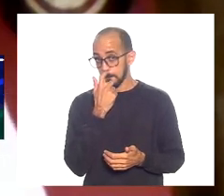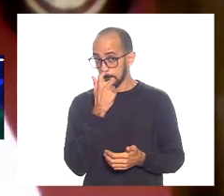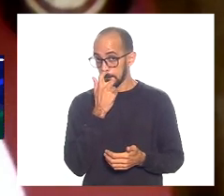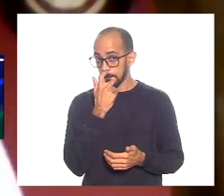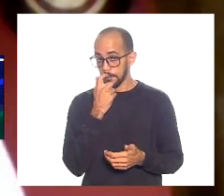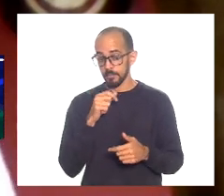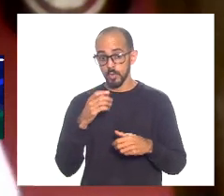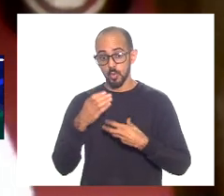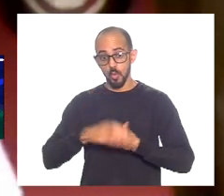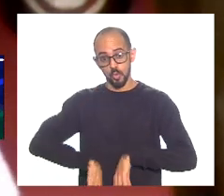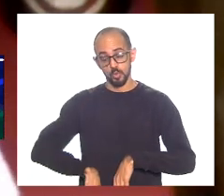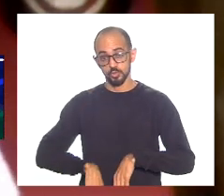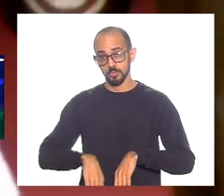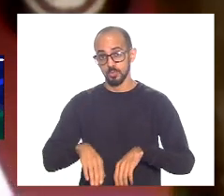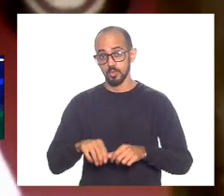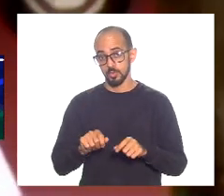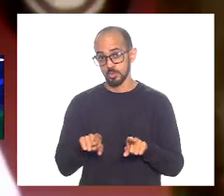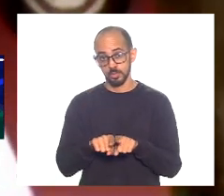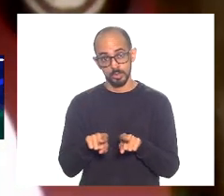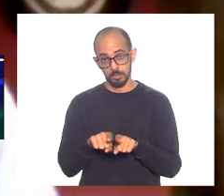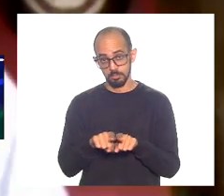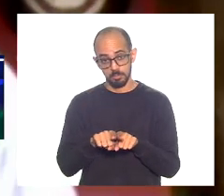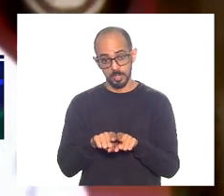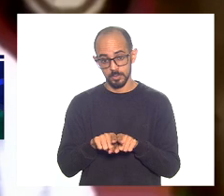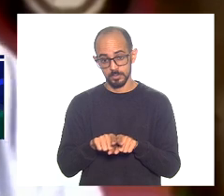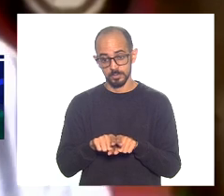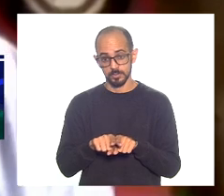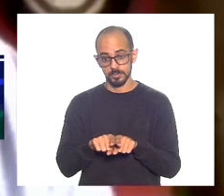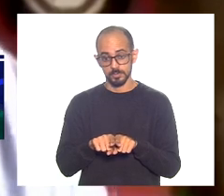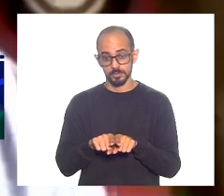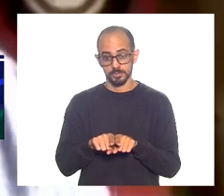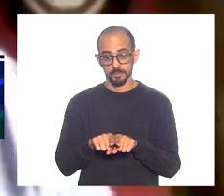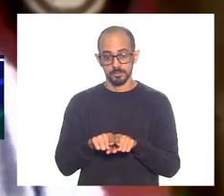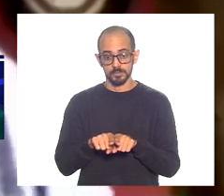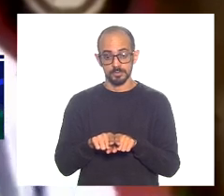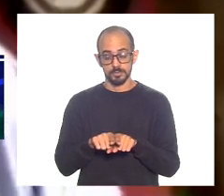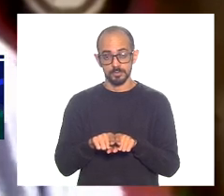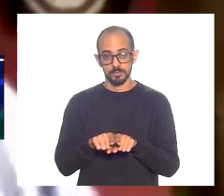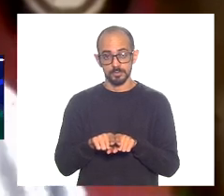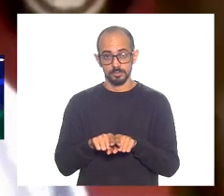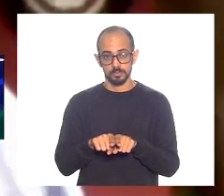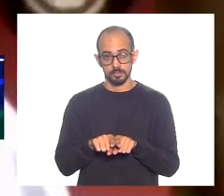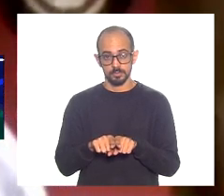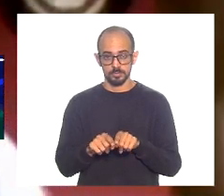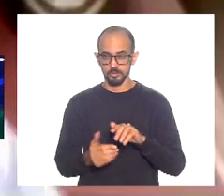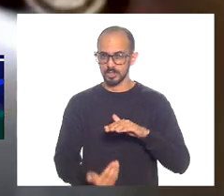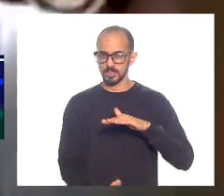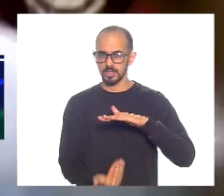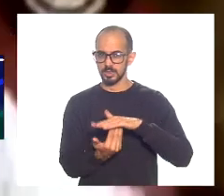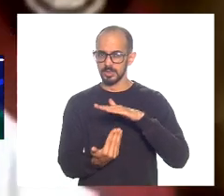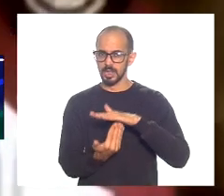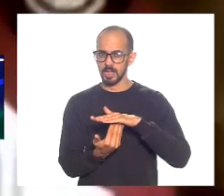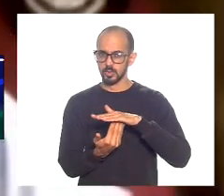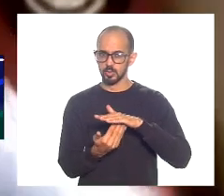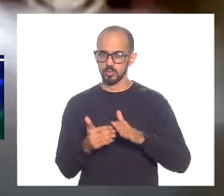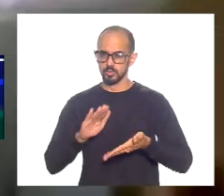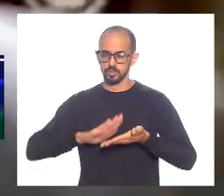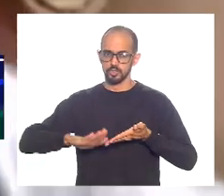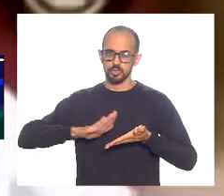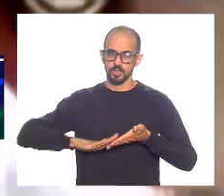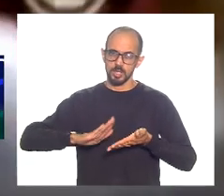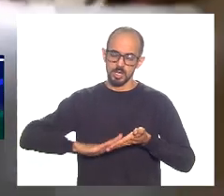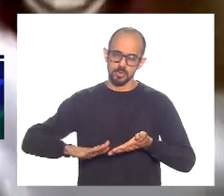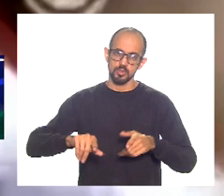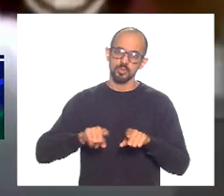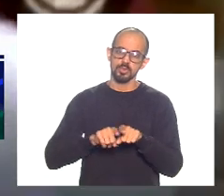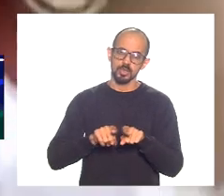do concurso público, né? Quer dizer, em cima desse teto de gasto. Teto de gasto, mais